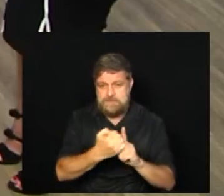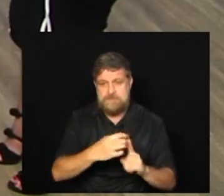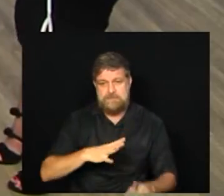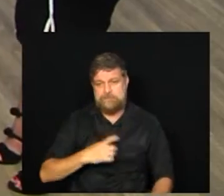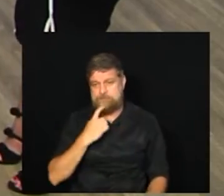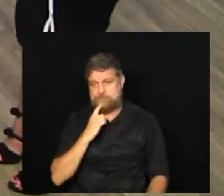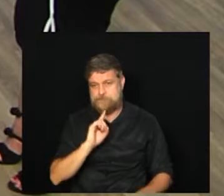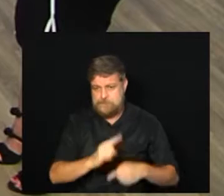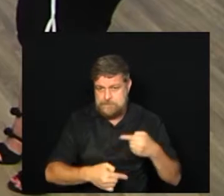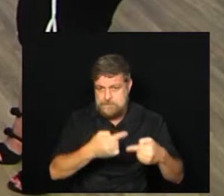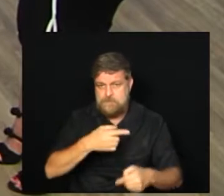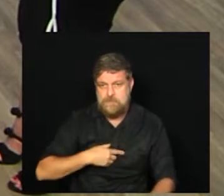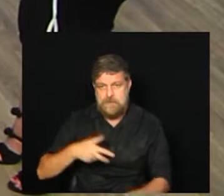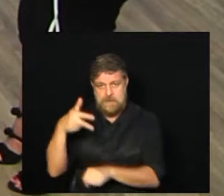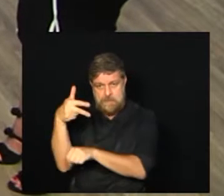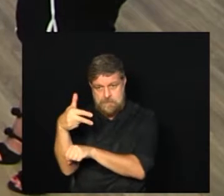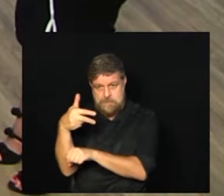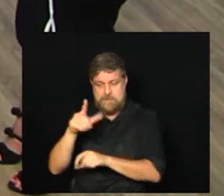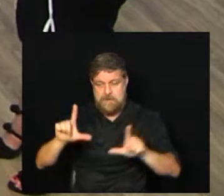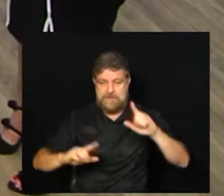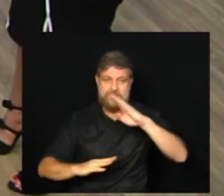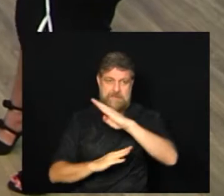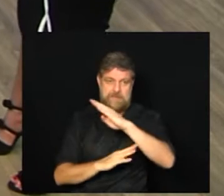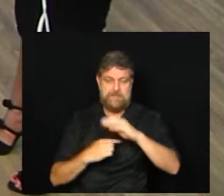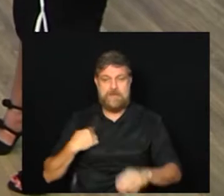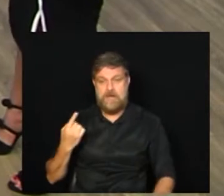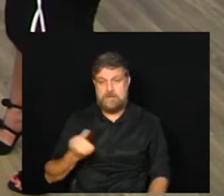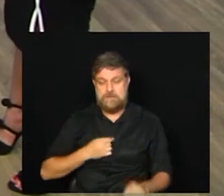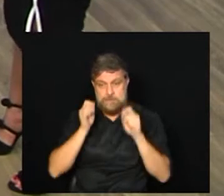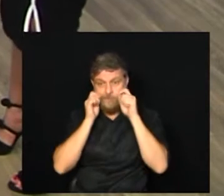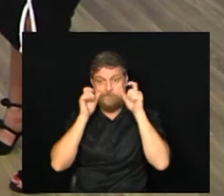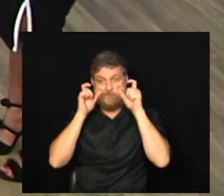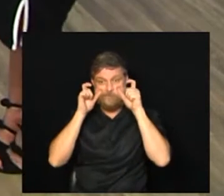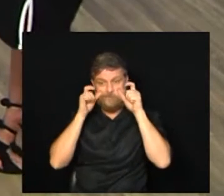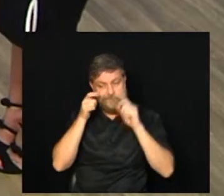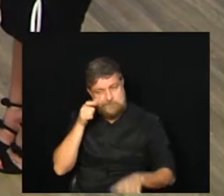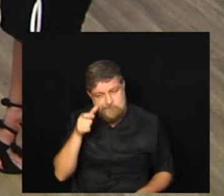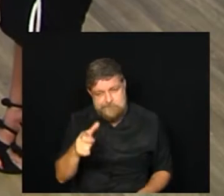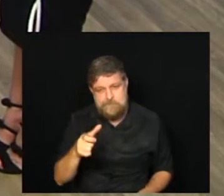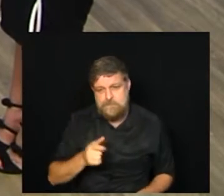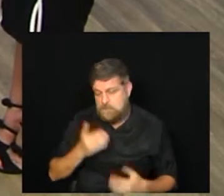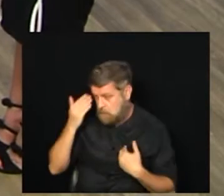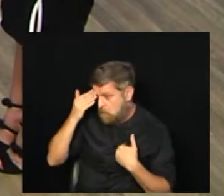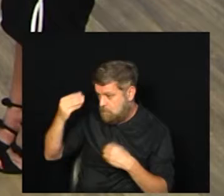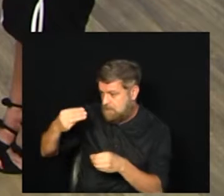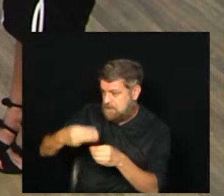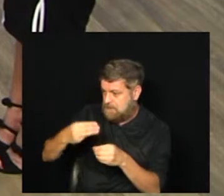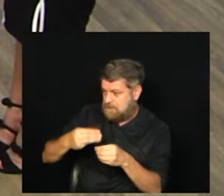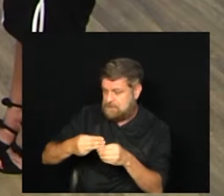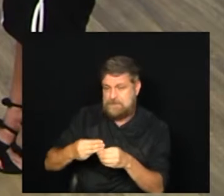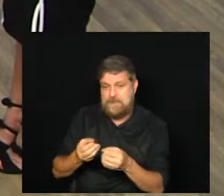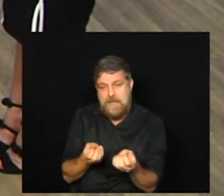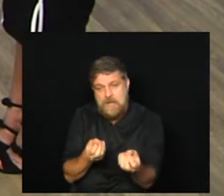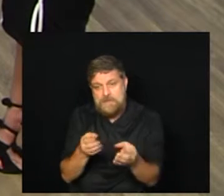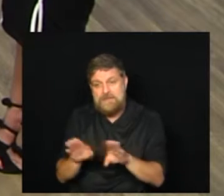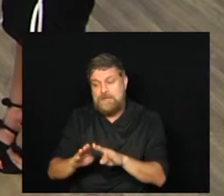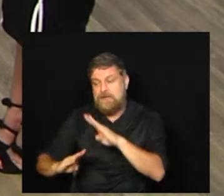cidade, com transmissão ao vivo da TV Câmara. Estaremos ligadinhos. Mirna Abreu, muito obrigado pelas notícias da metrópole de Campinas,